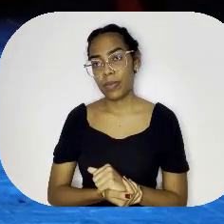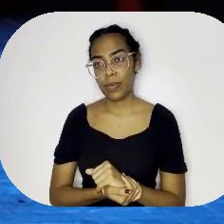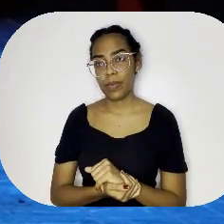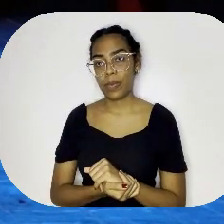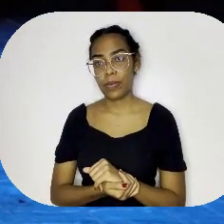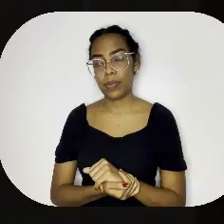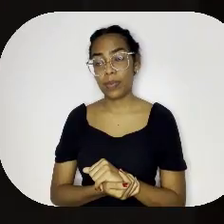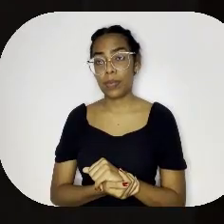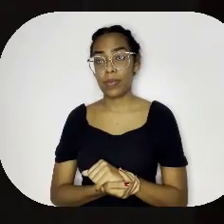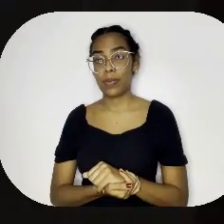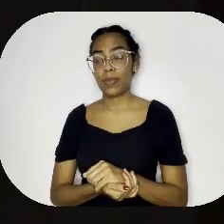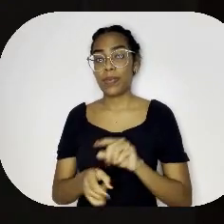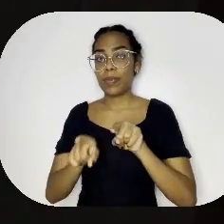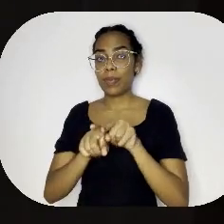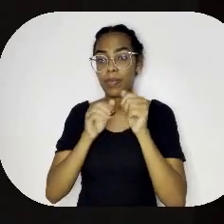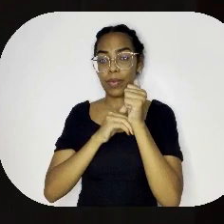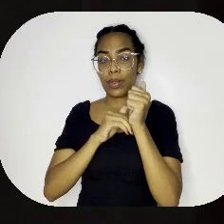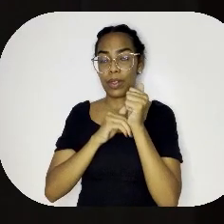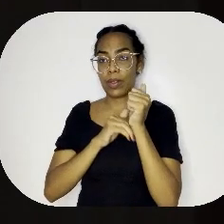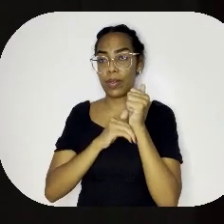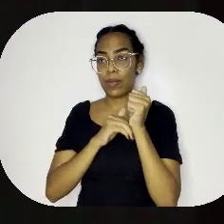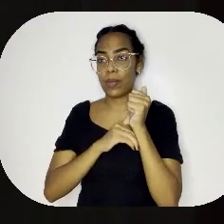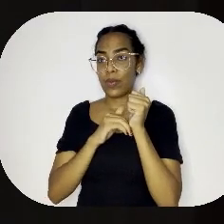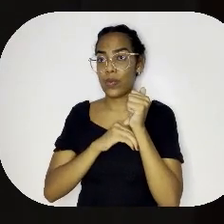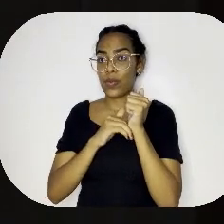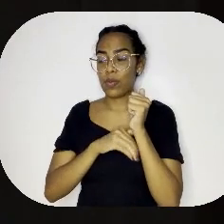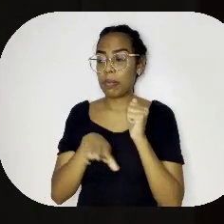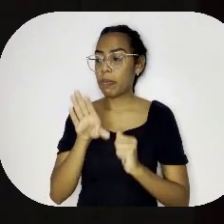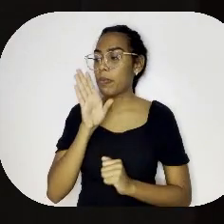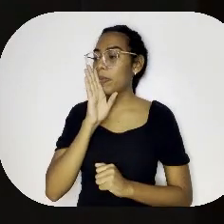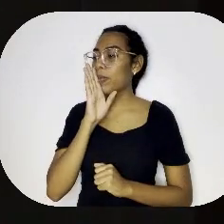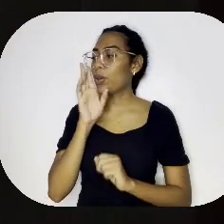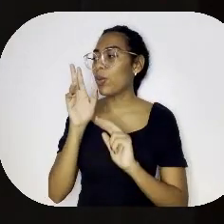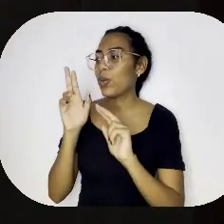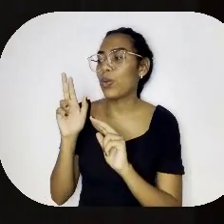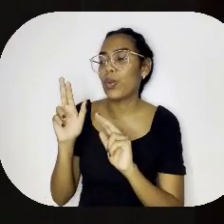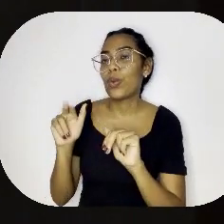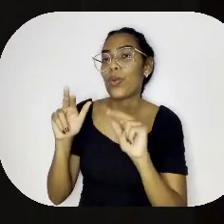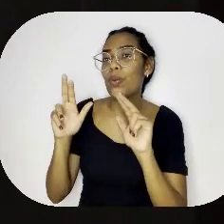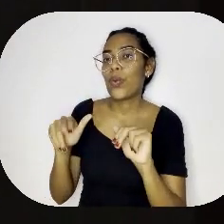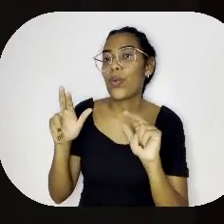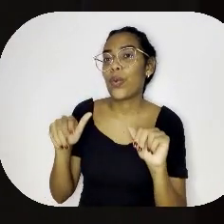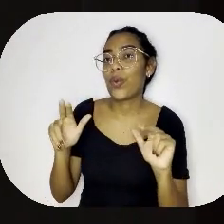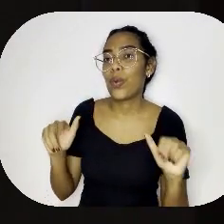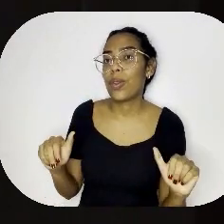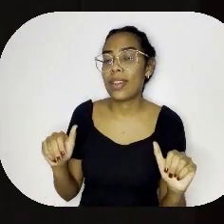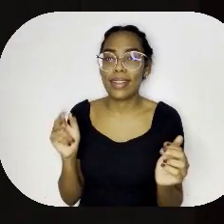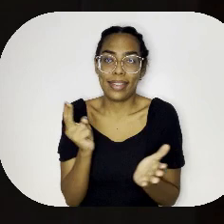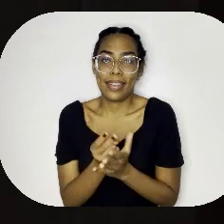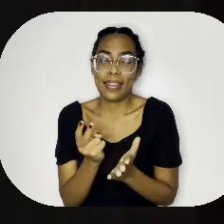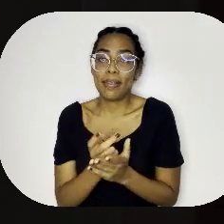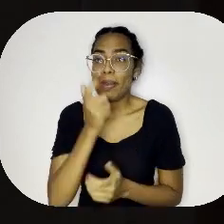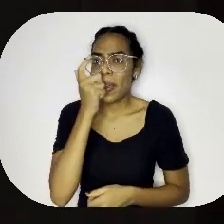as sonatas, as confissões patéticas. Nunca escutei voz de gente. Na